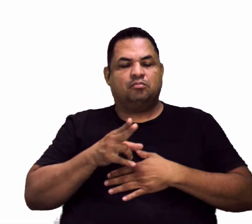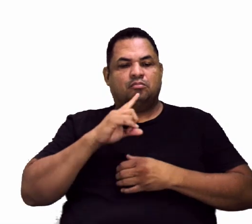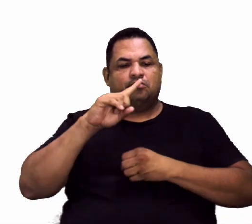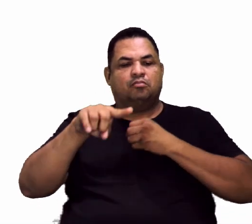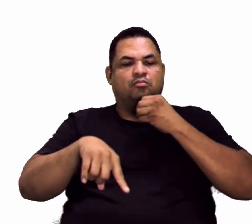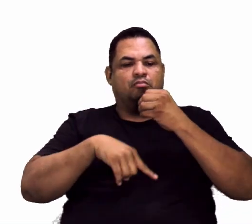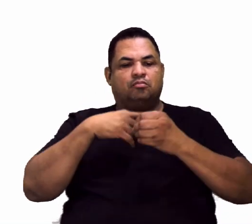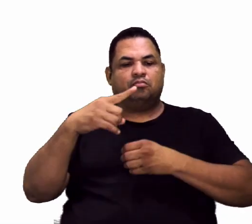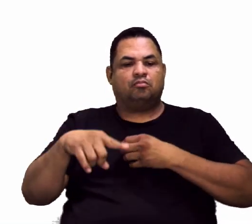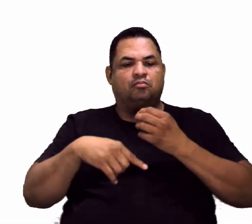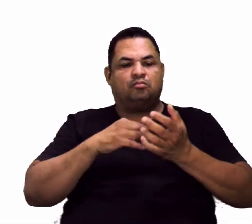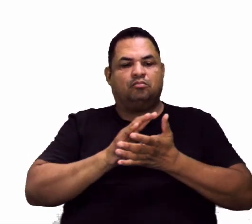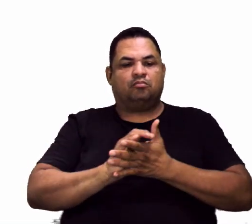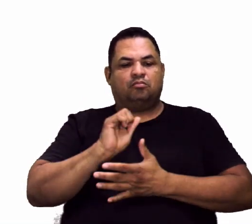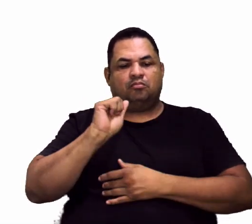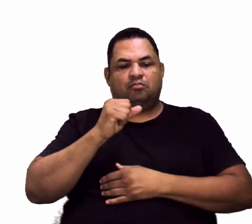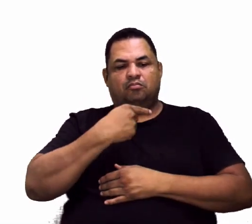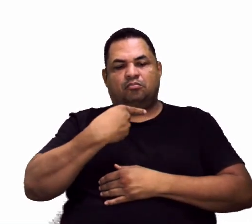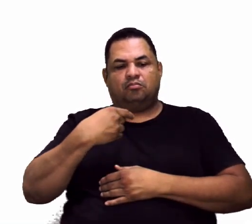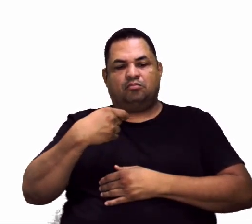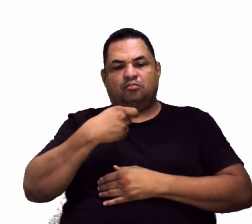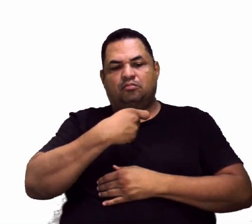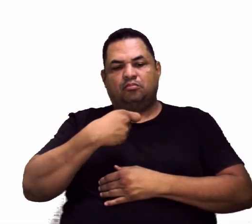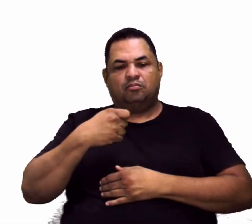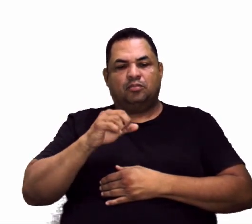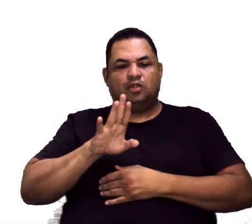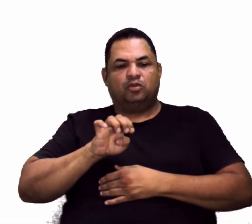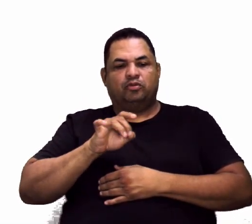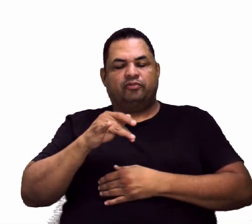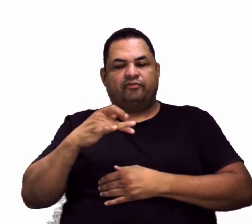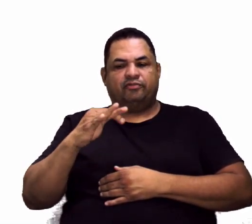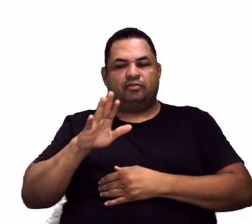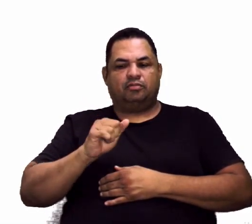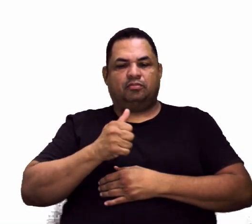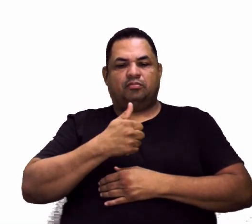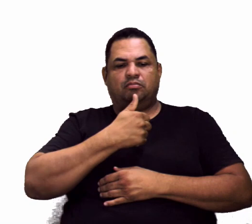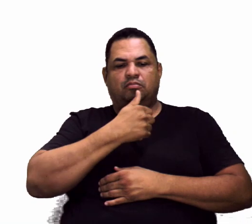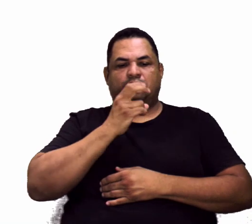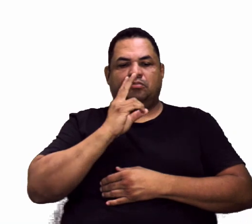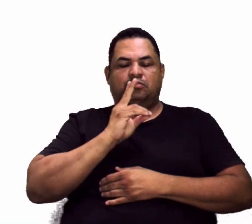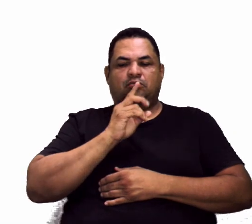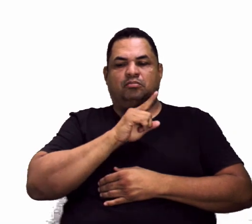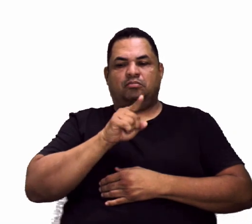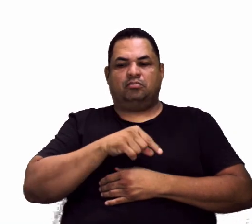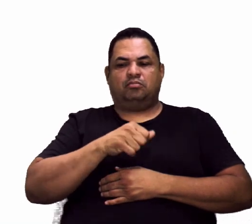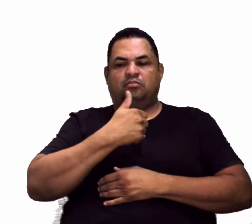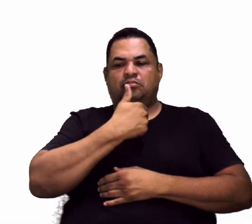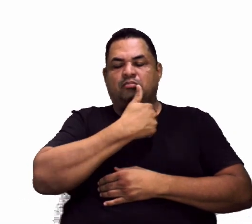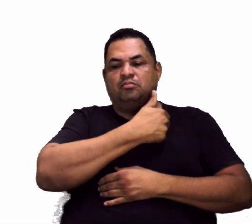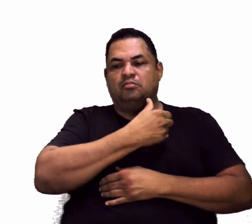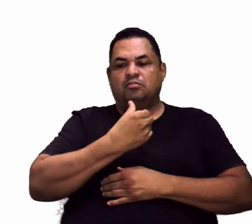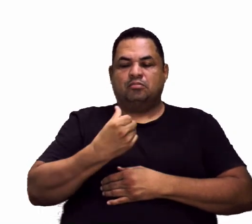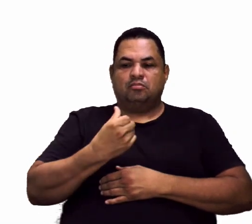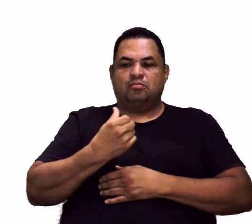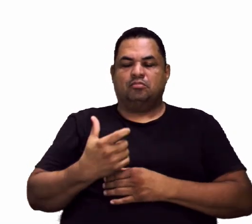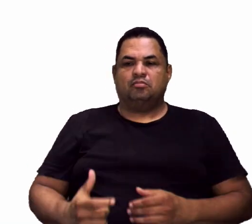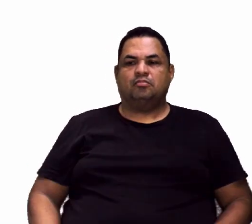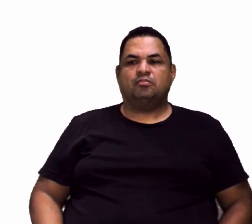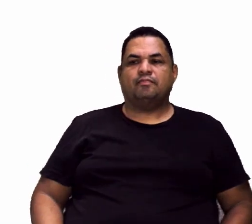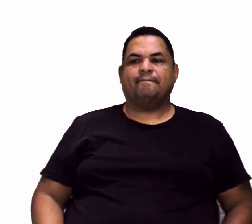semelhante ao átomo de enxofre, Z igual a 16. Então, você, ao observar, meu caro aluno, olha